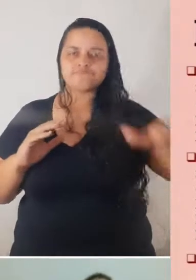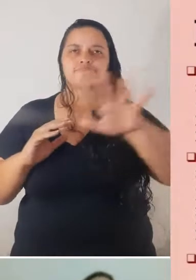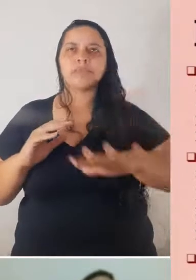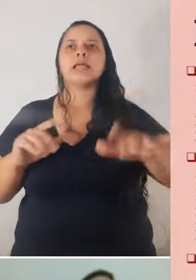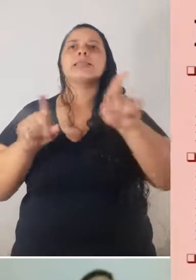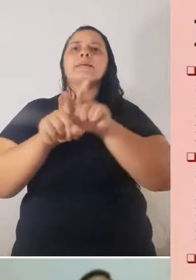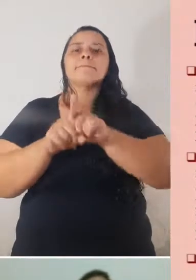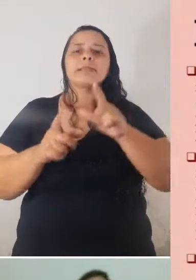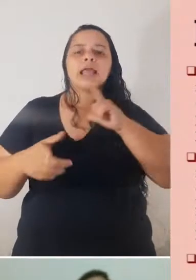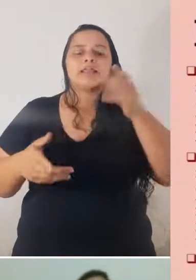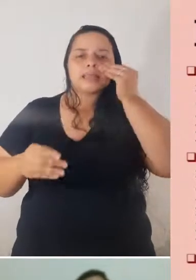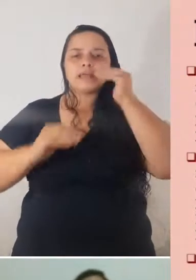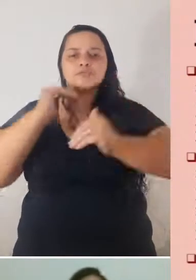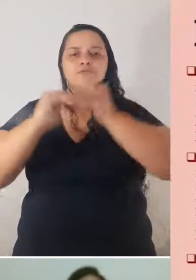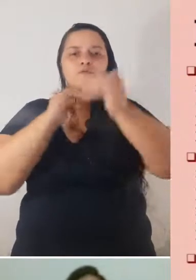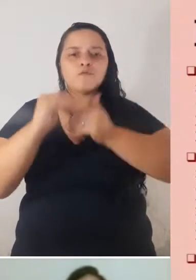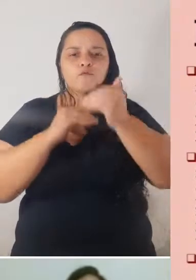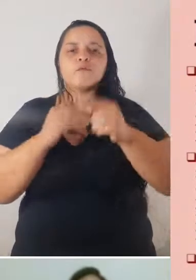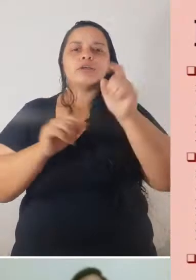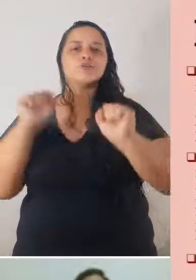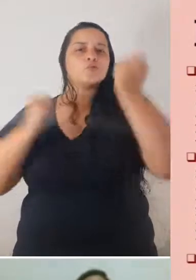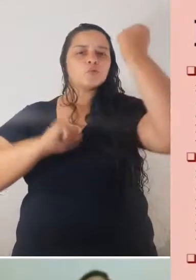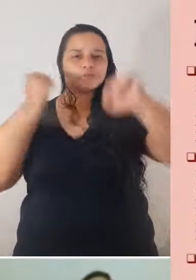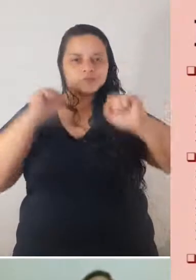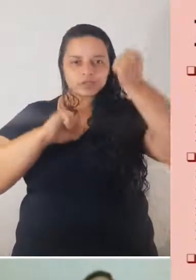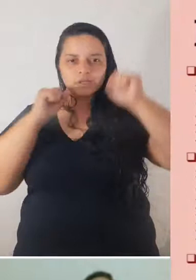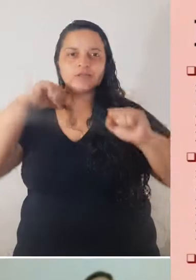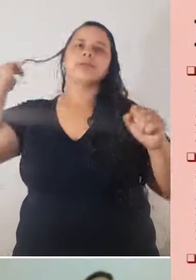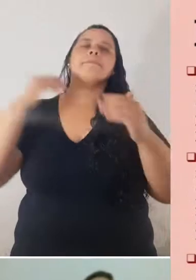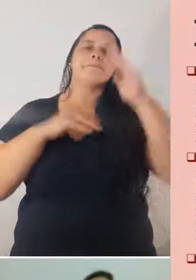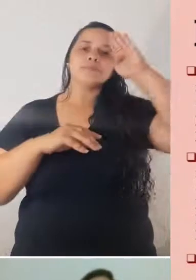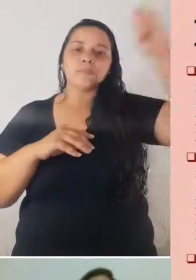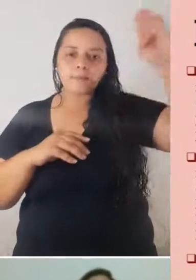as indústrias de base, ou seja, as indústrias pesadas, que incluem